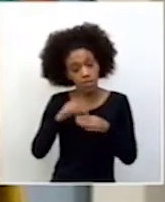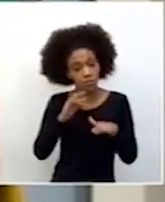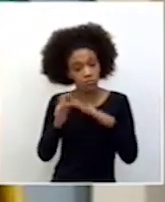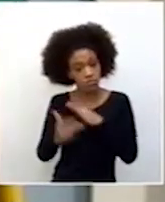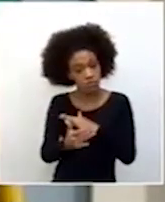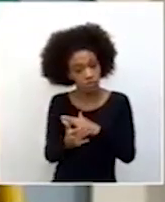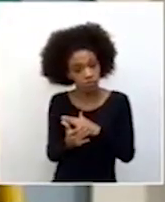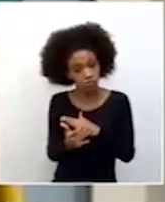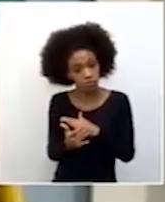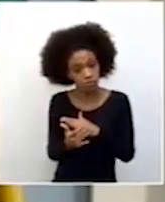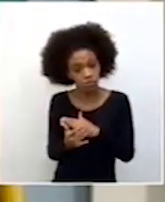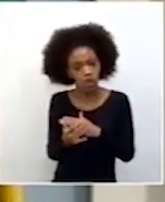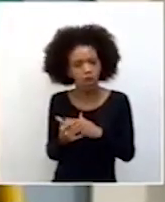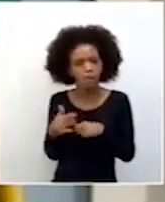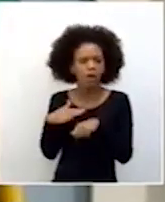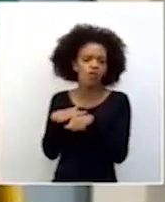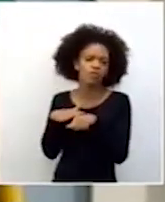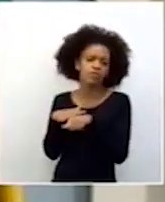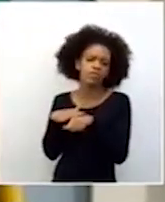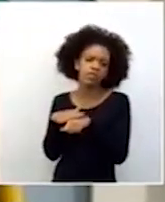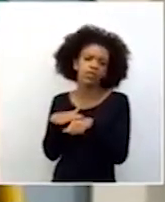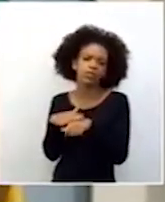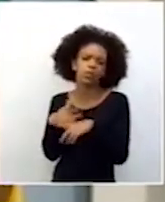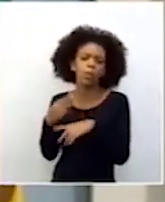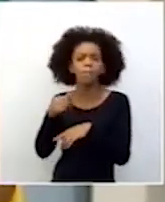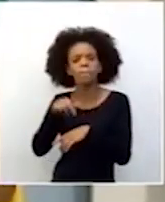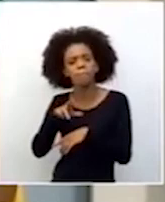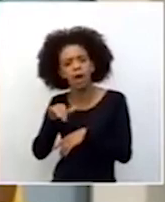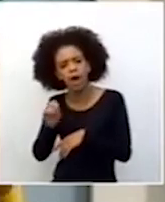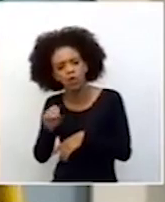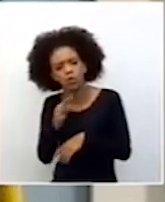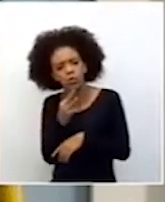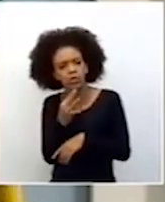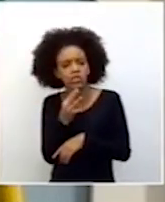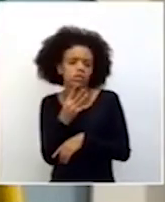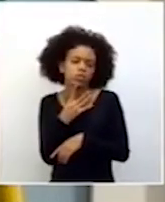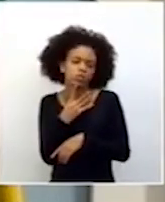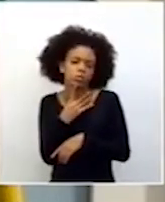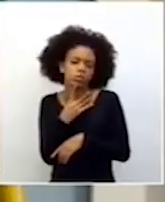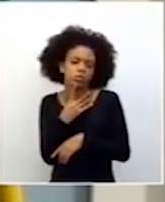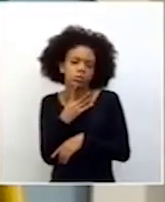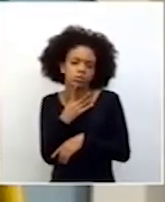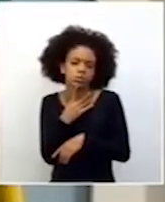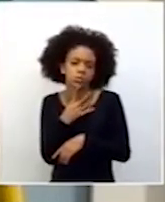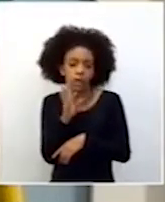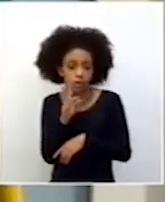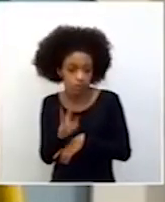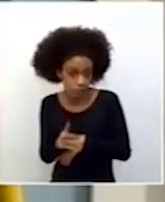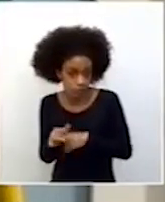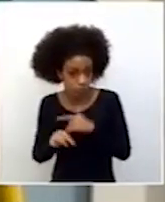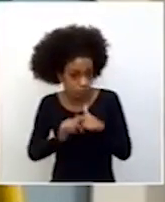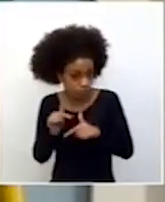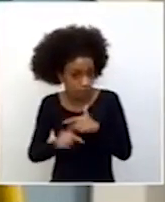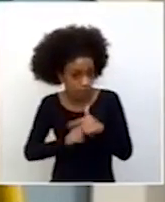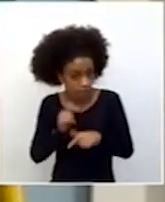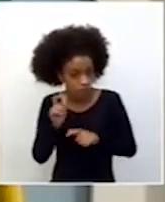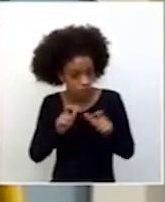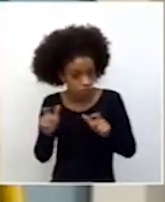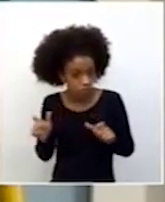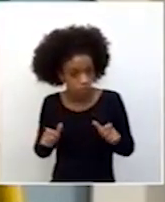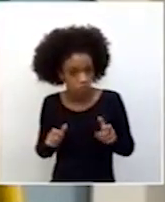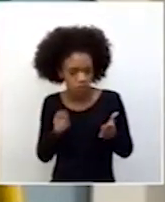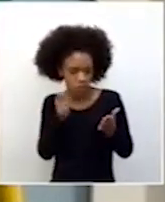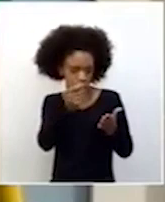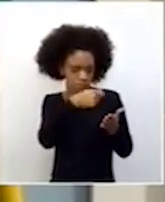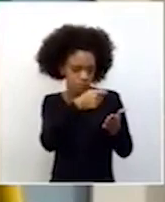sociais. Estava até comentando com Mauro, que conheço, que vejo muito trabalho de pessoas